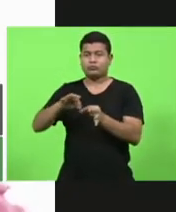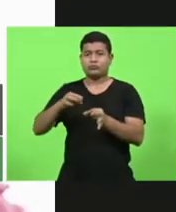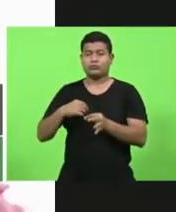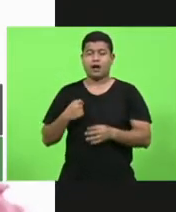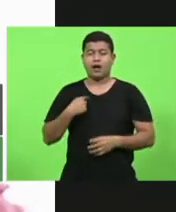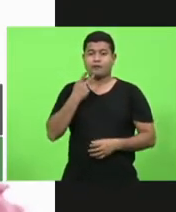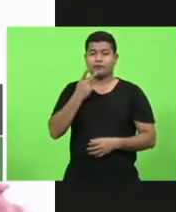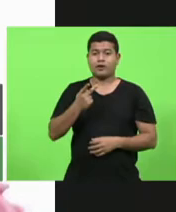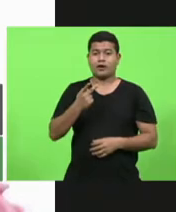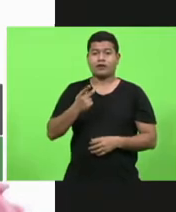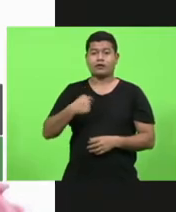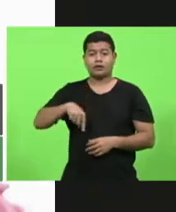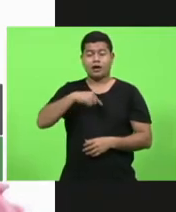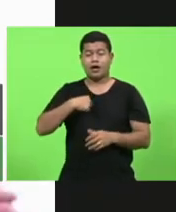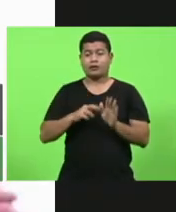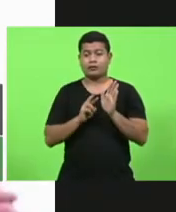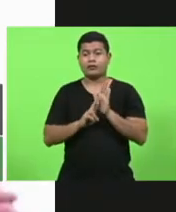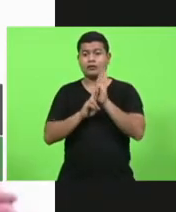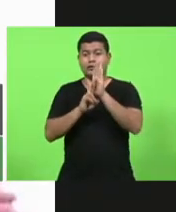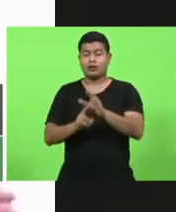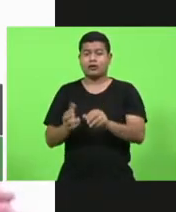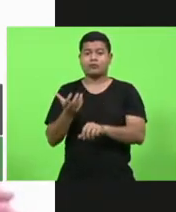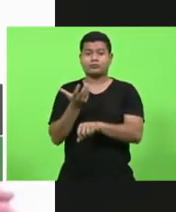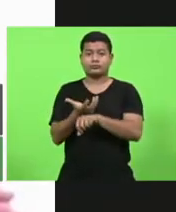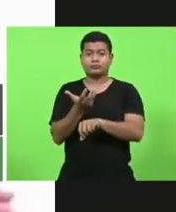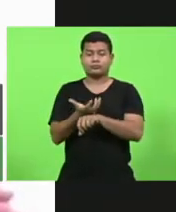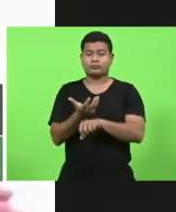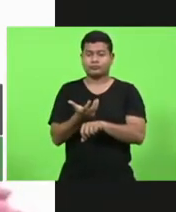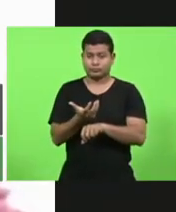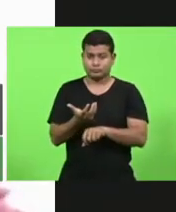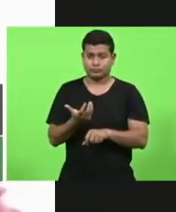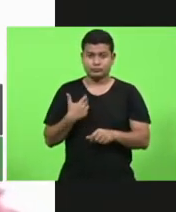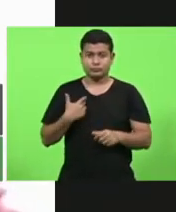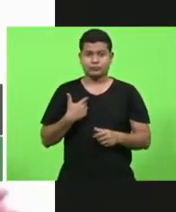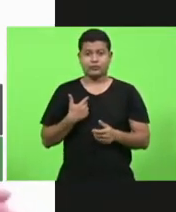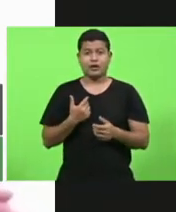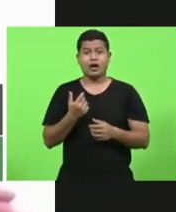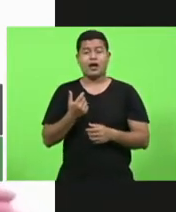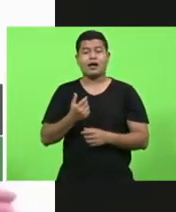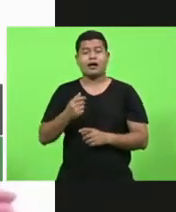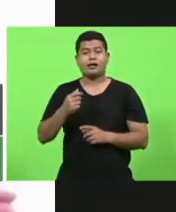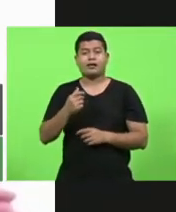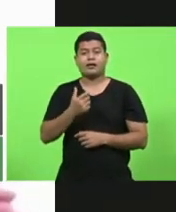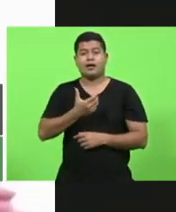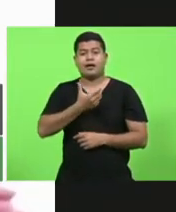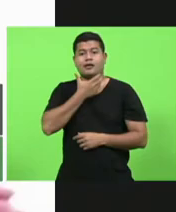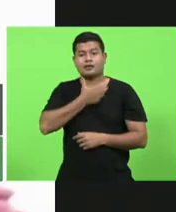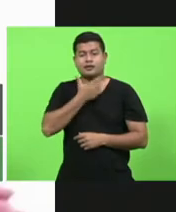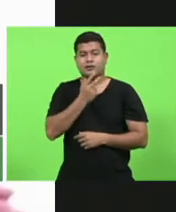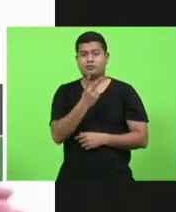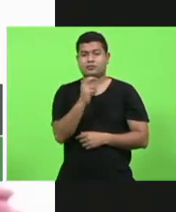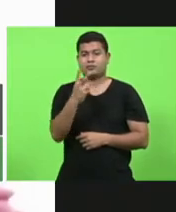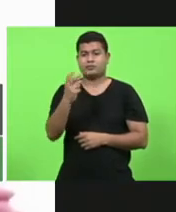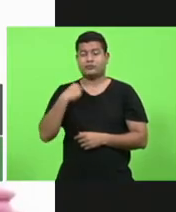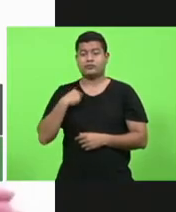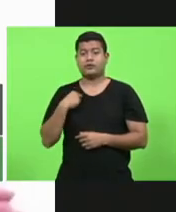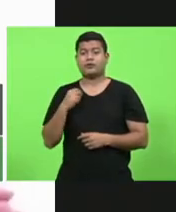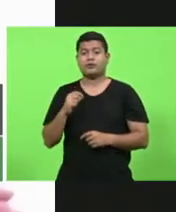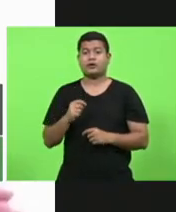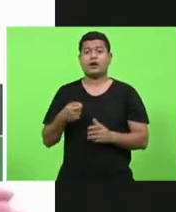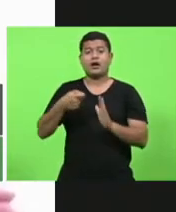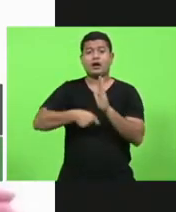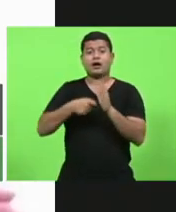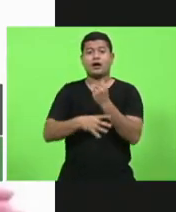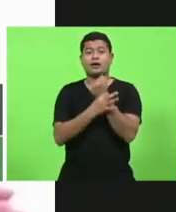luta desde dezembro de 2020, quando se vinculava a questão da vacinação, a luta para que garantisse a